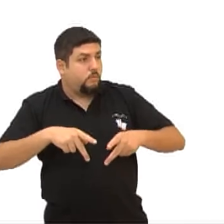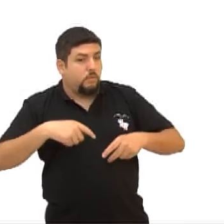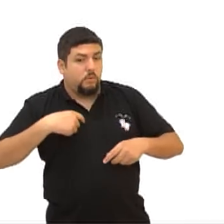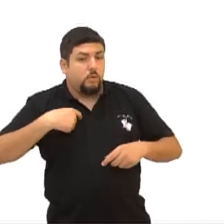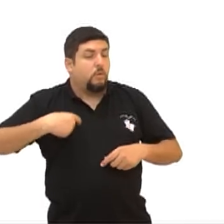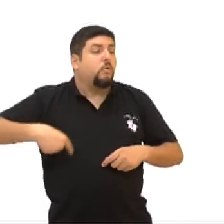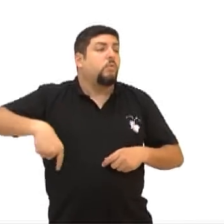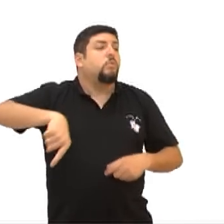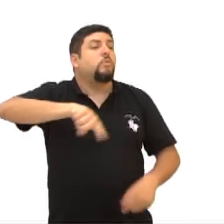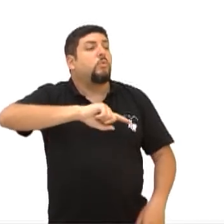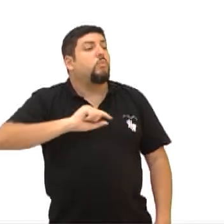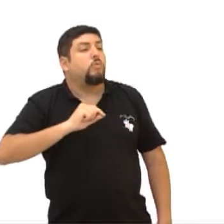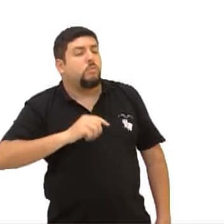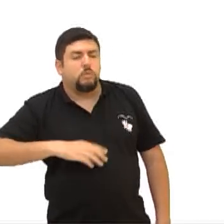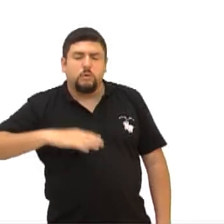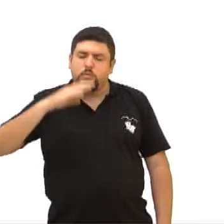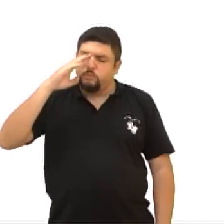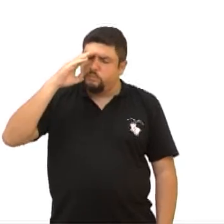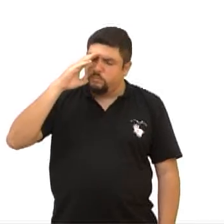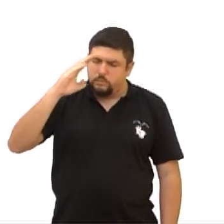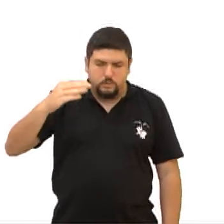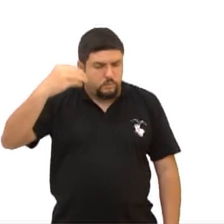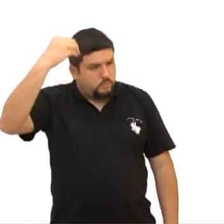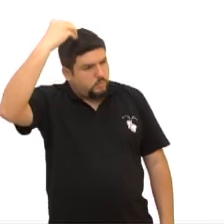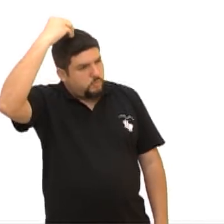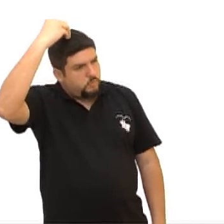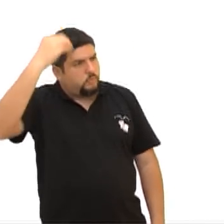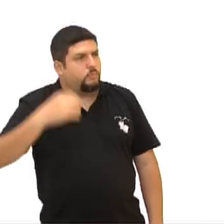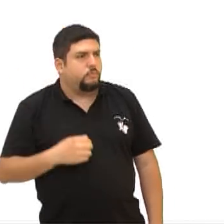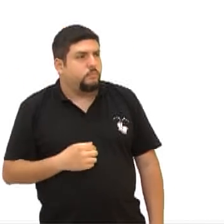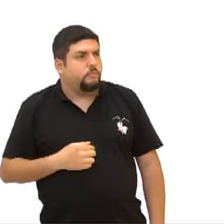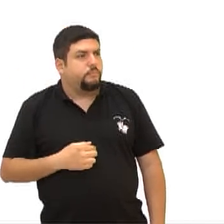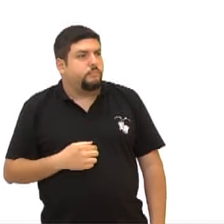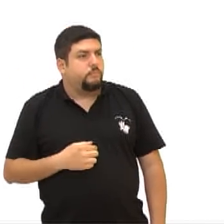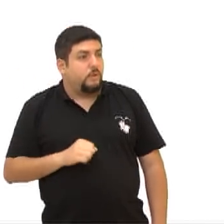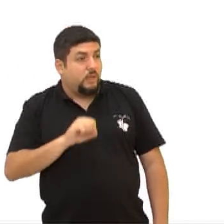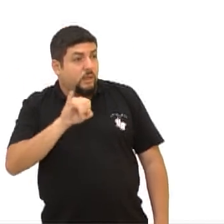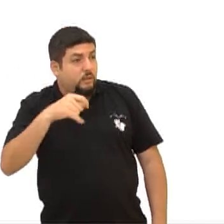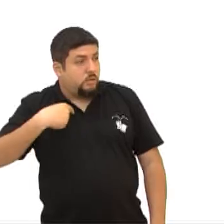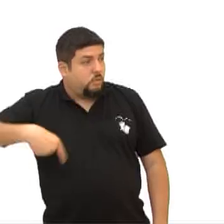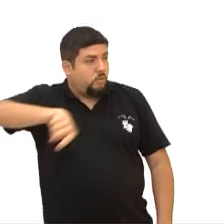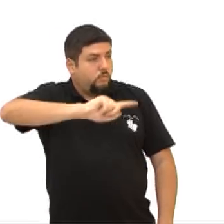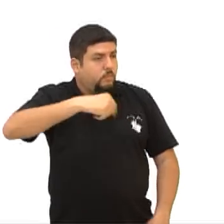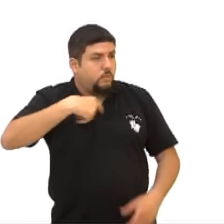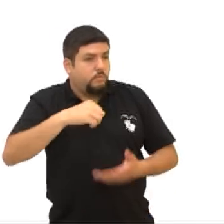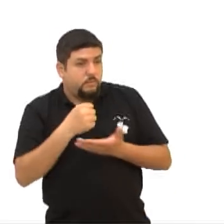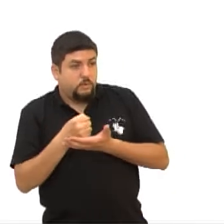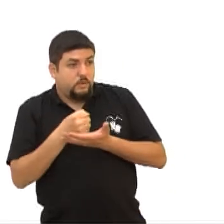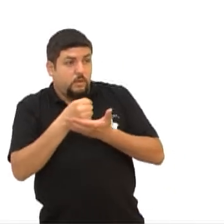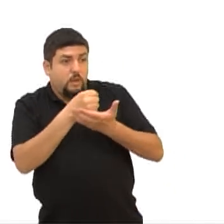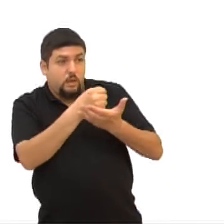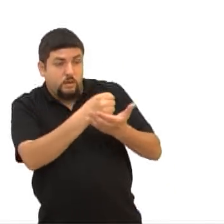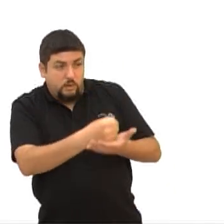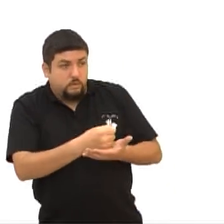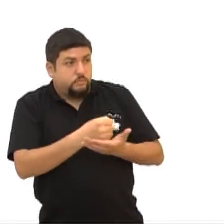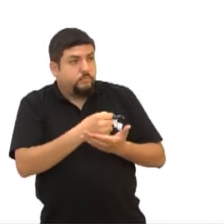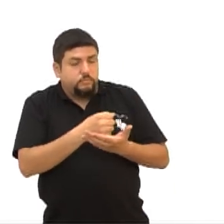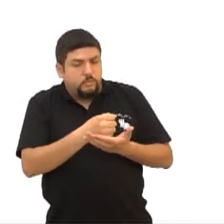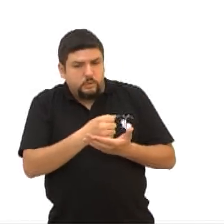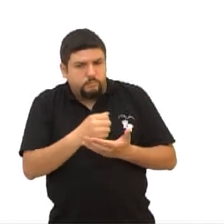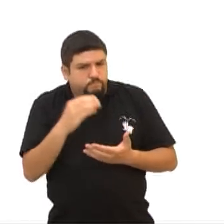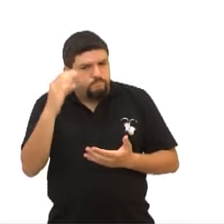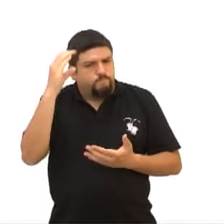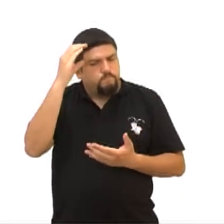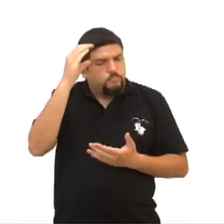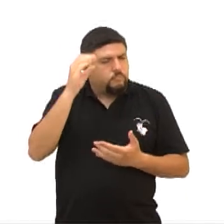dos principais fatores do processo. Se a gente ajudar, eu acho que a gente vai passar com